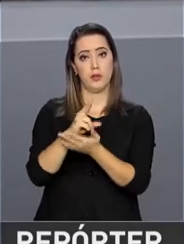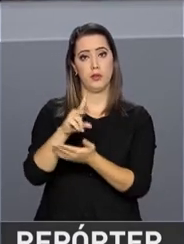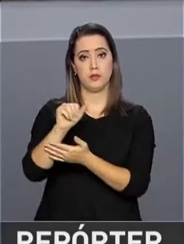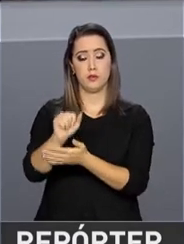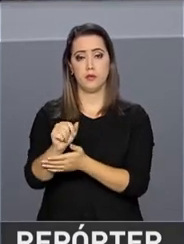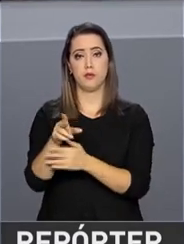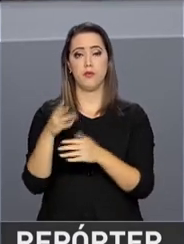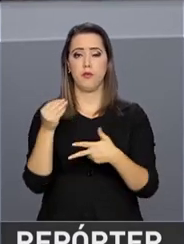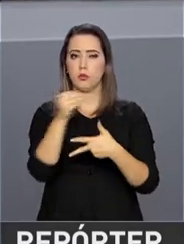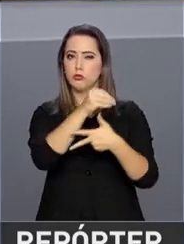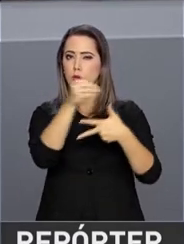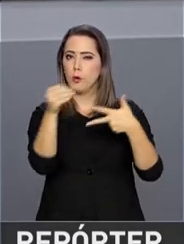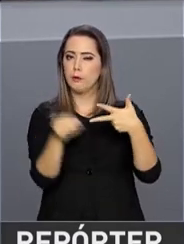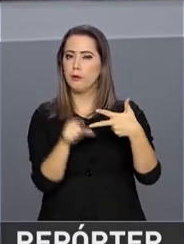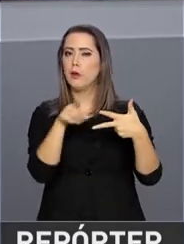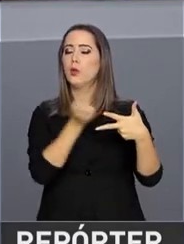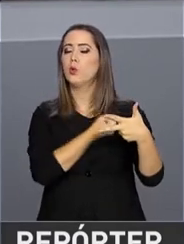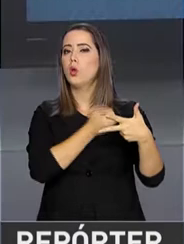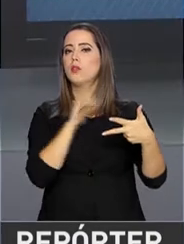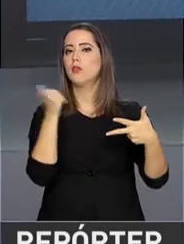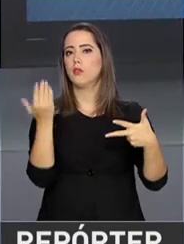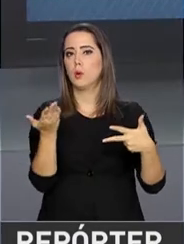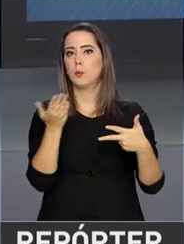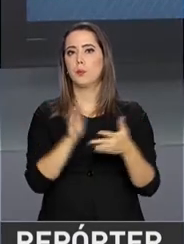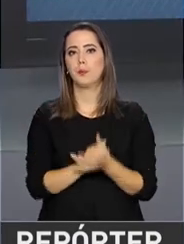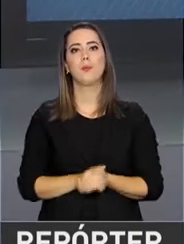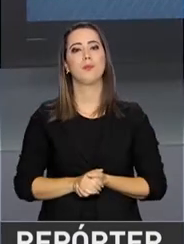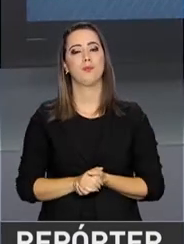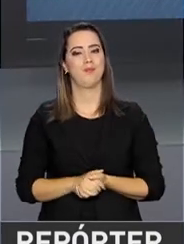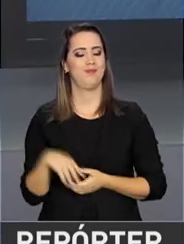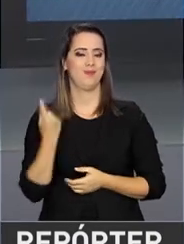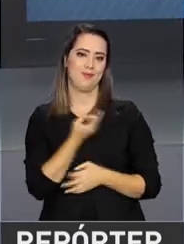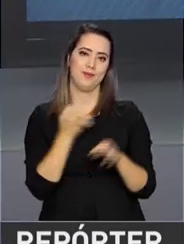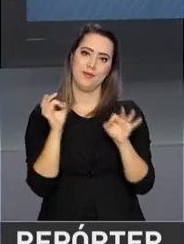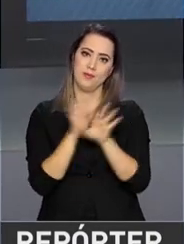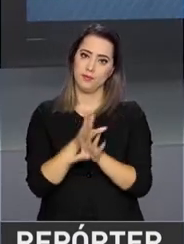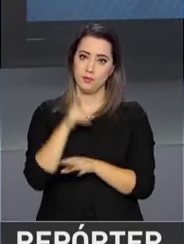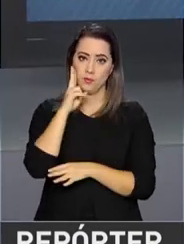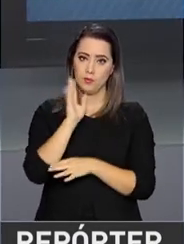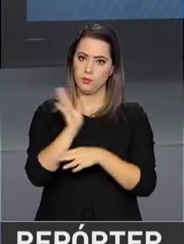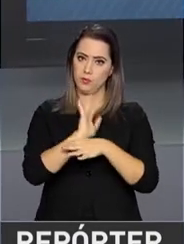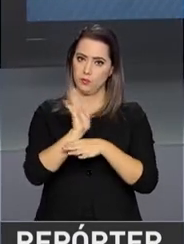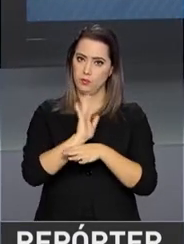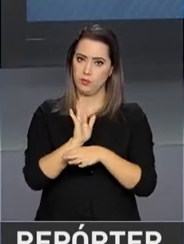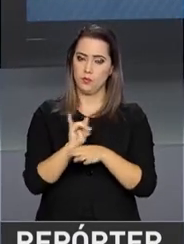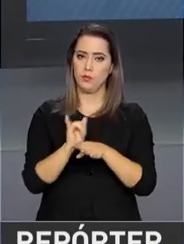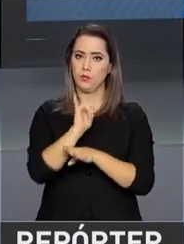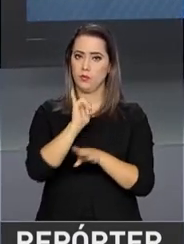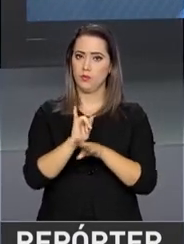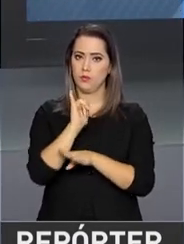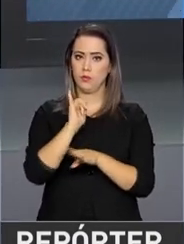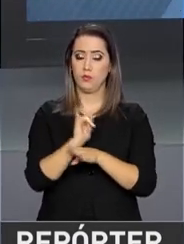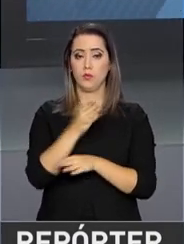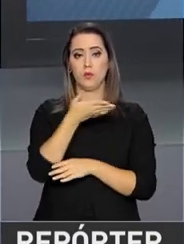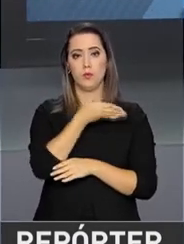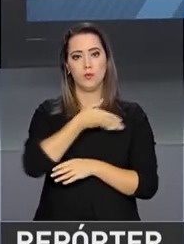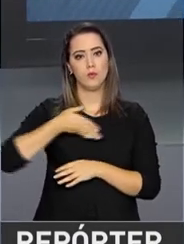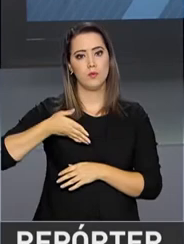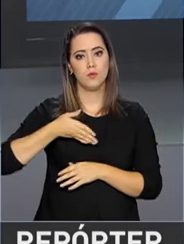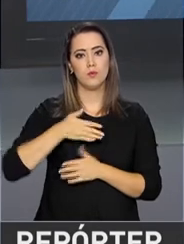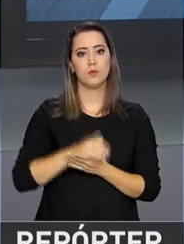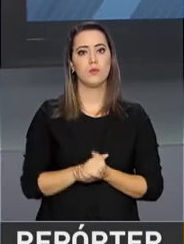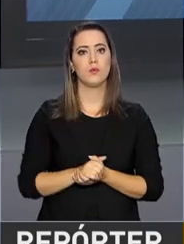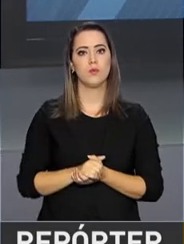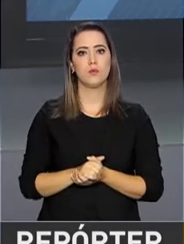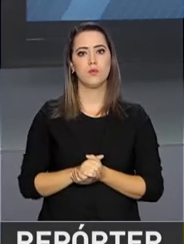nas notas obtidas no enem nós ficamos por aqui para rever as reportagens é só acessar o nosso canal